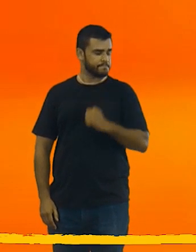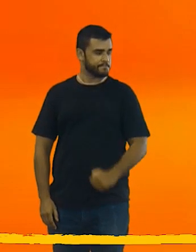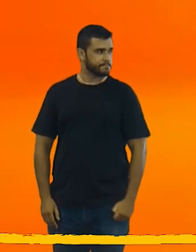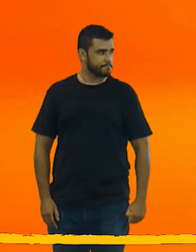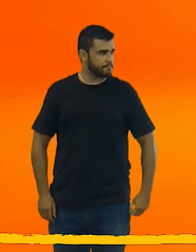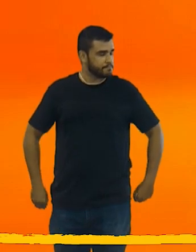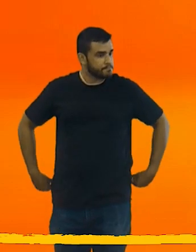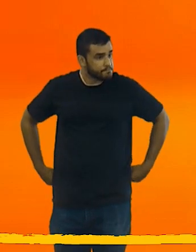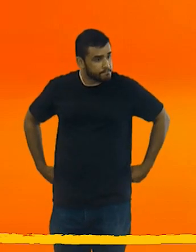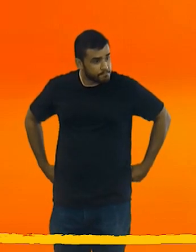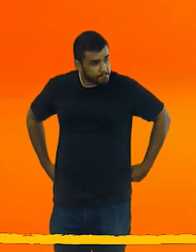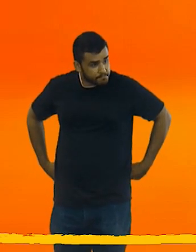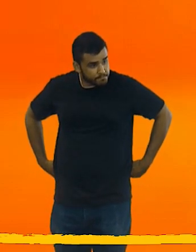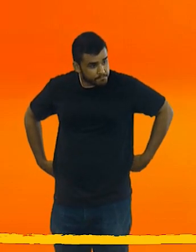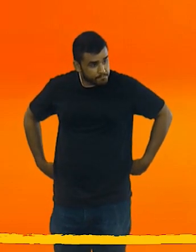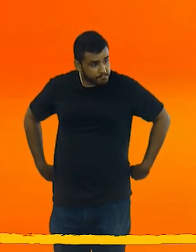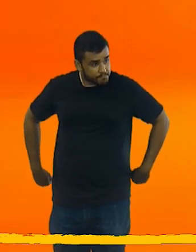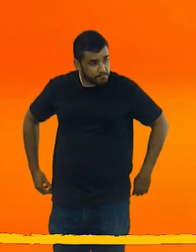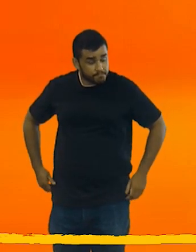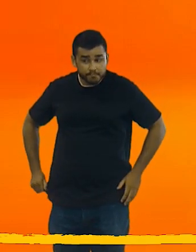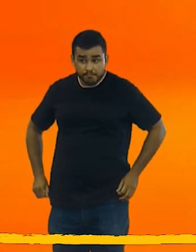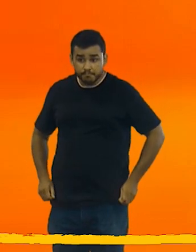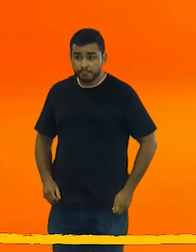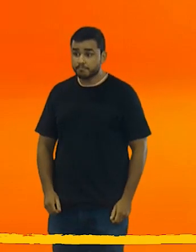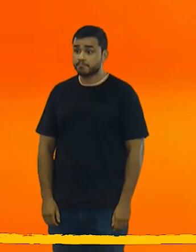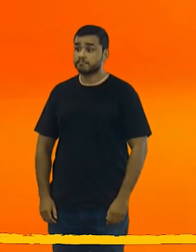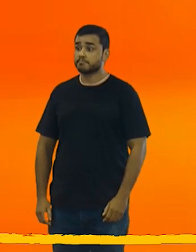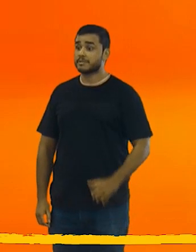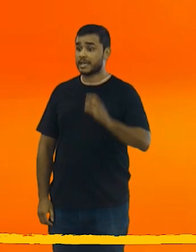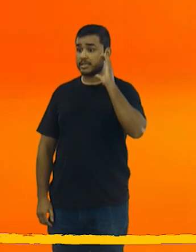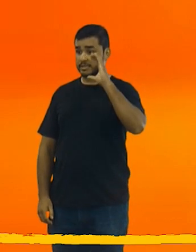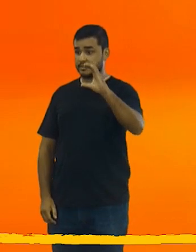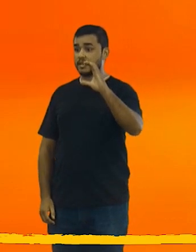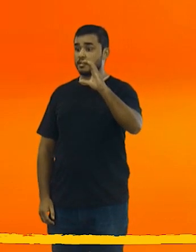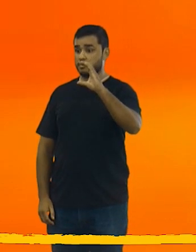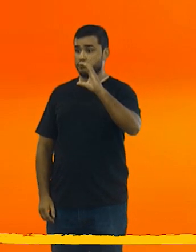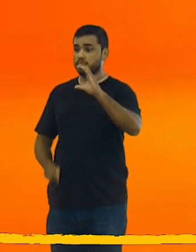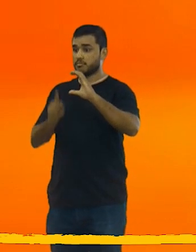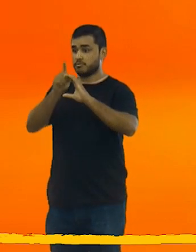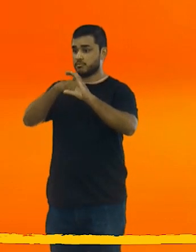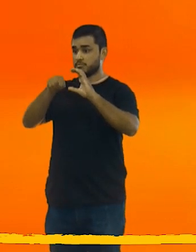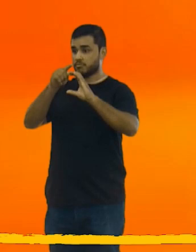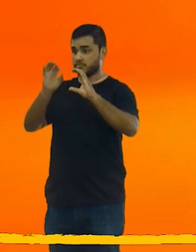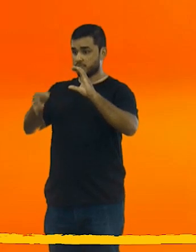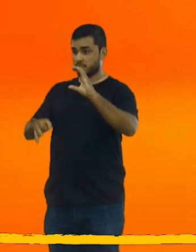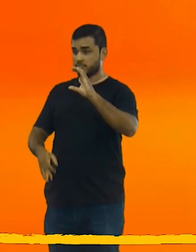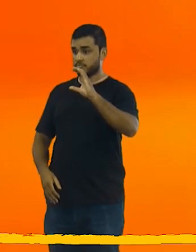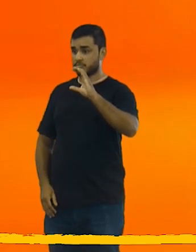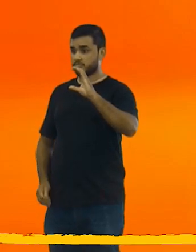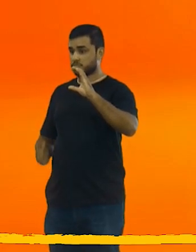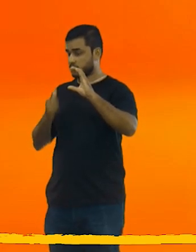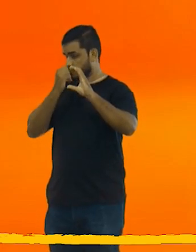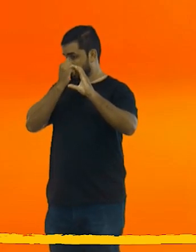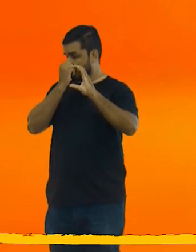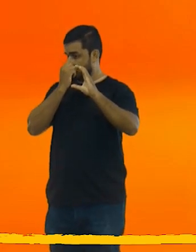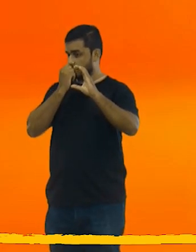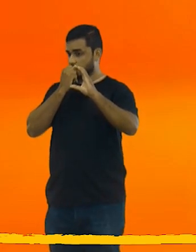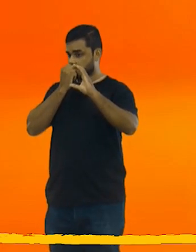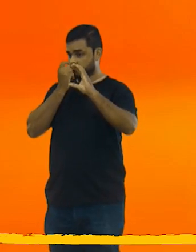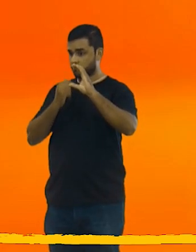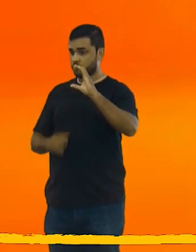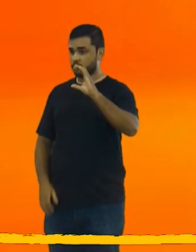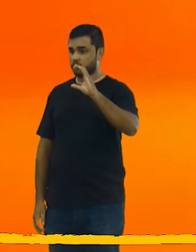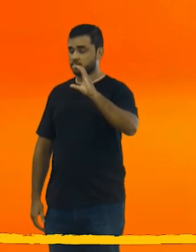o sofrimento regional? Vamos de quê? Letra C. Beleza, agora anote comigo. Se eu